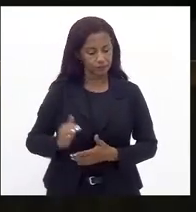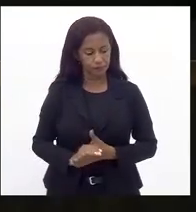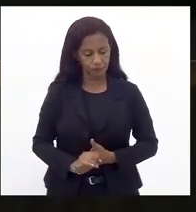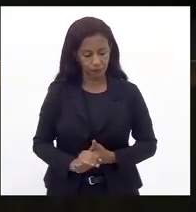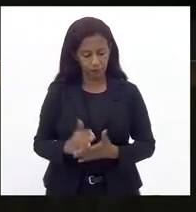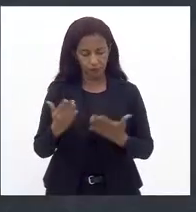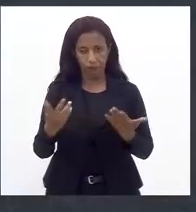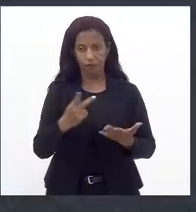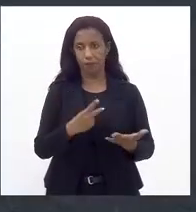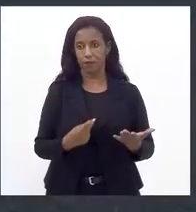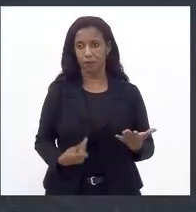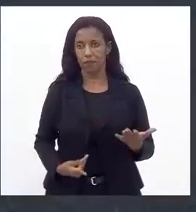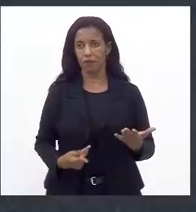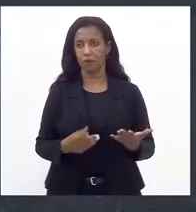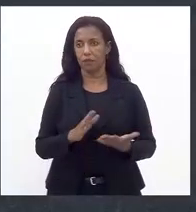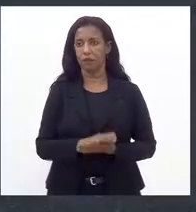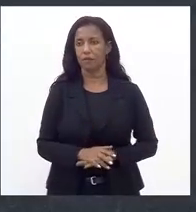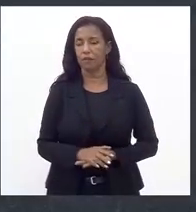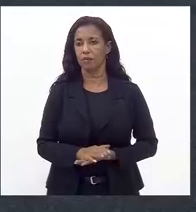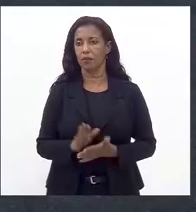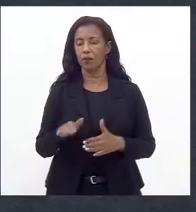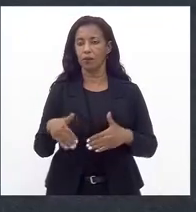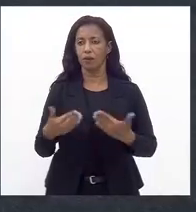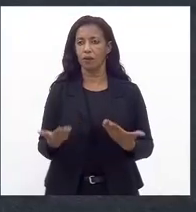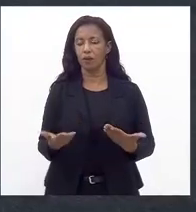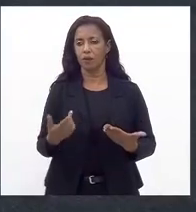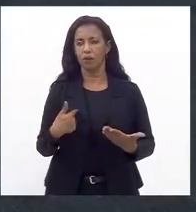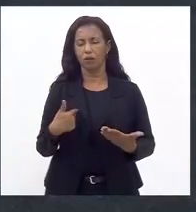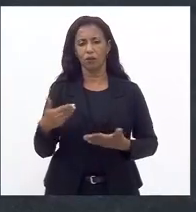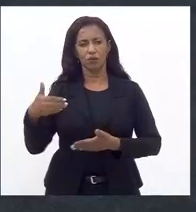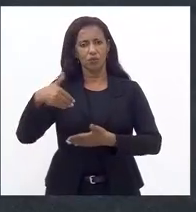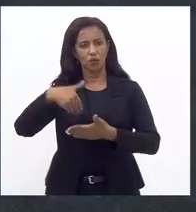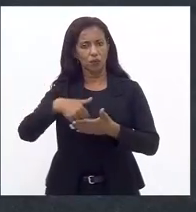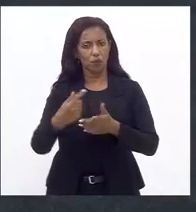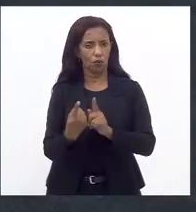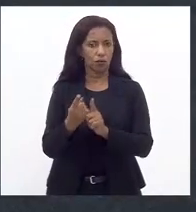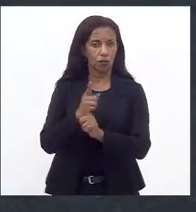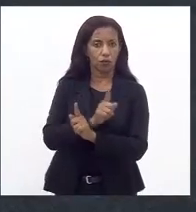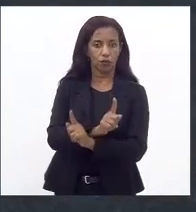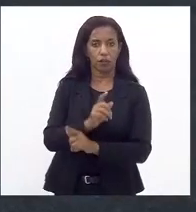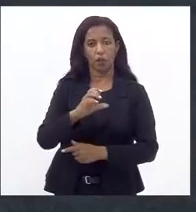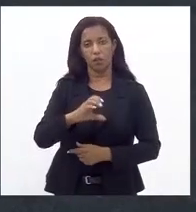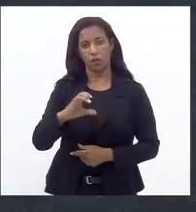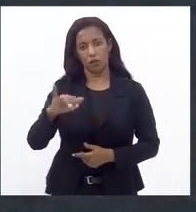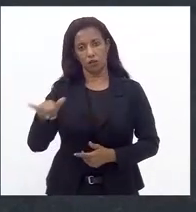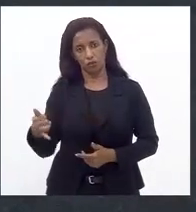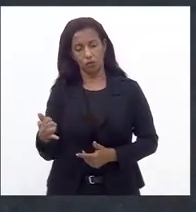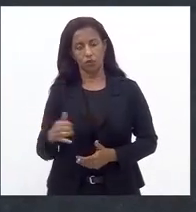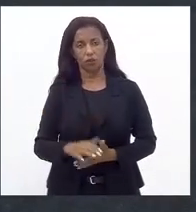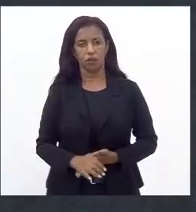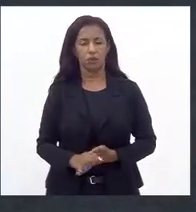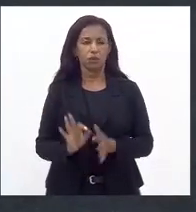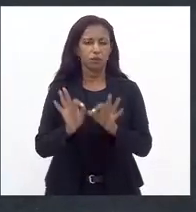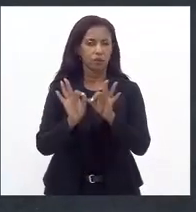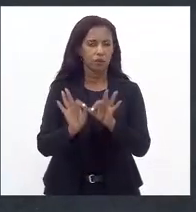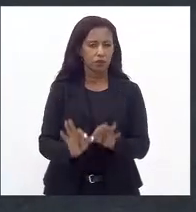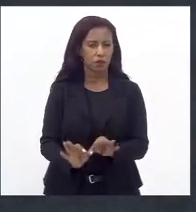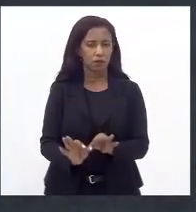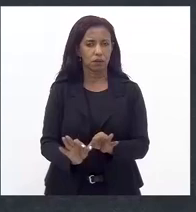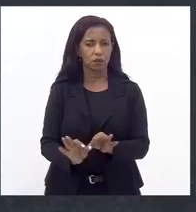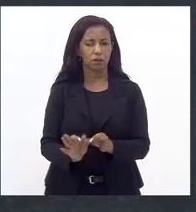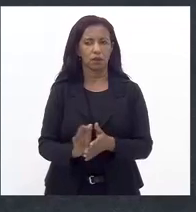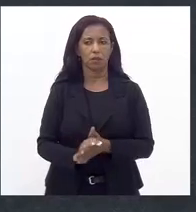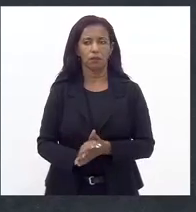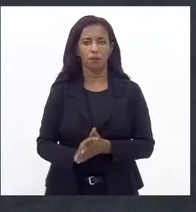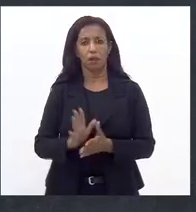é só presente quando fiz um voto divergente Nossa CJ foi exatamente para